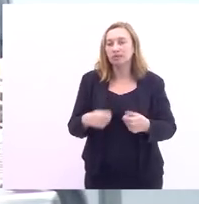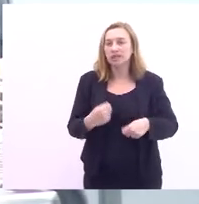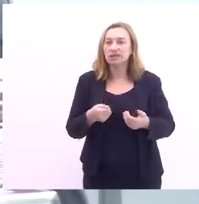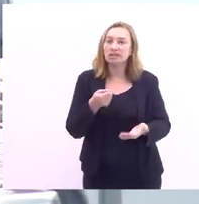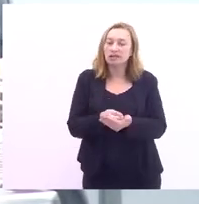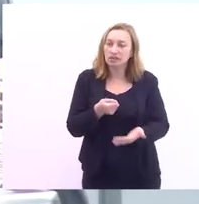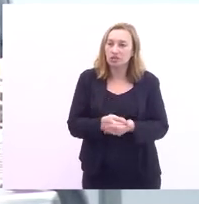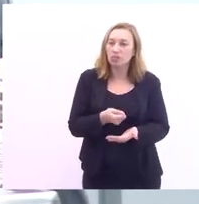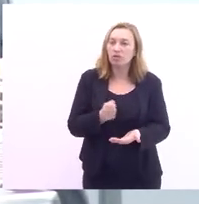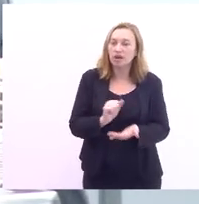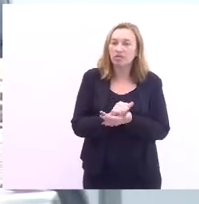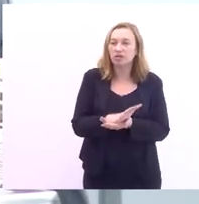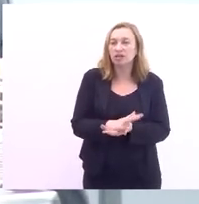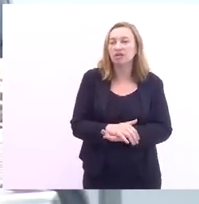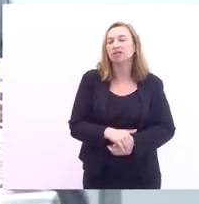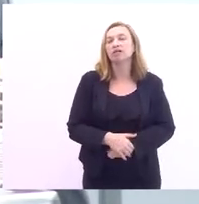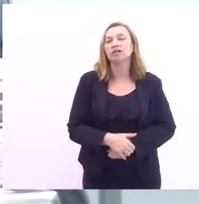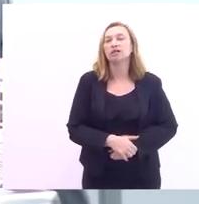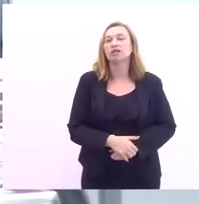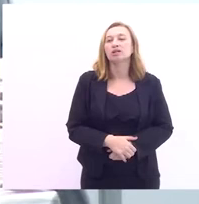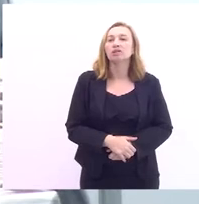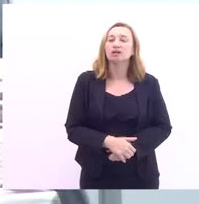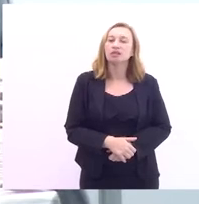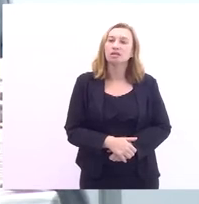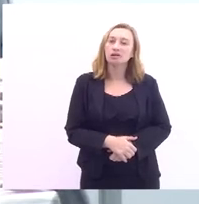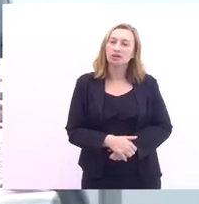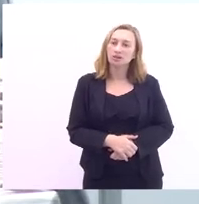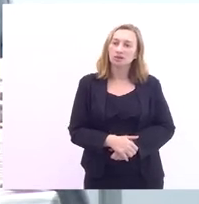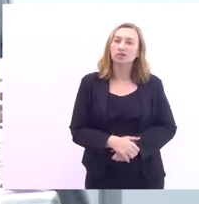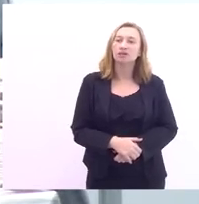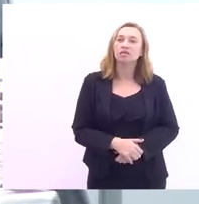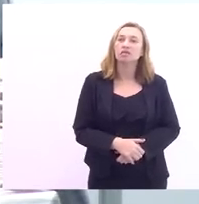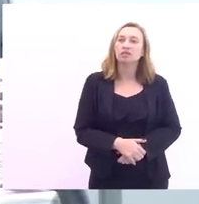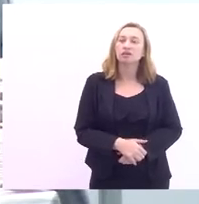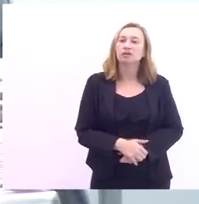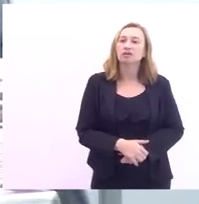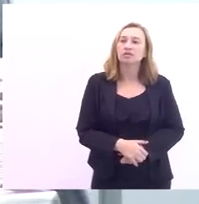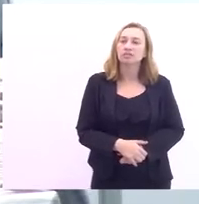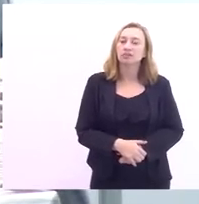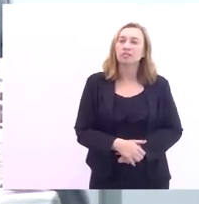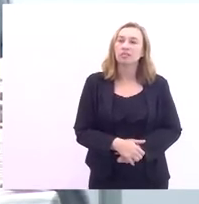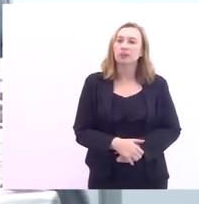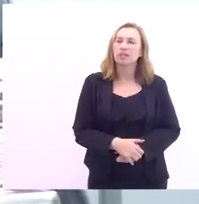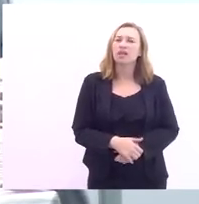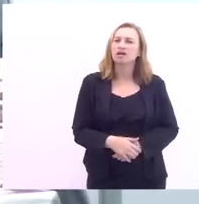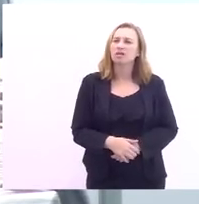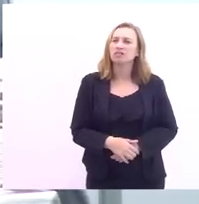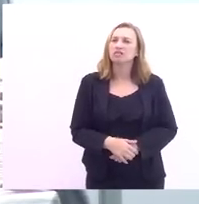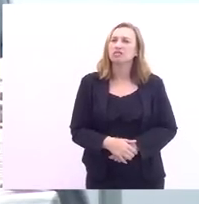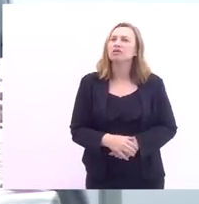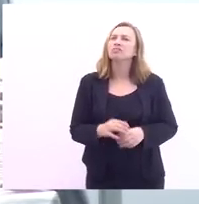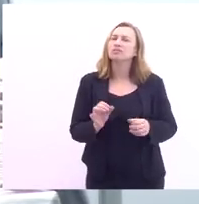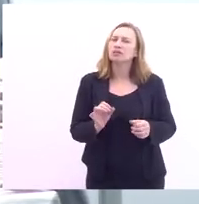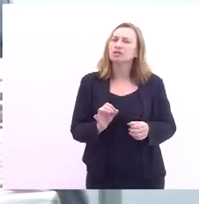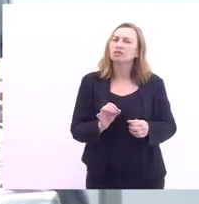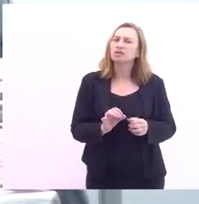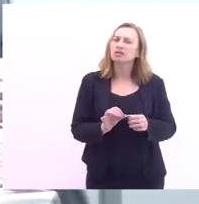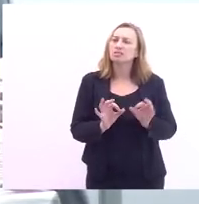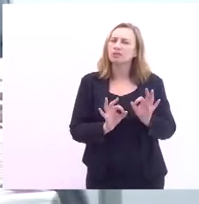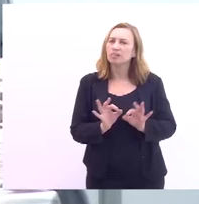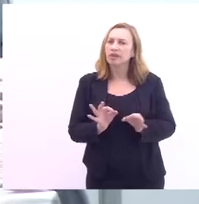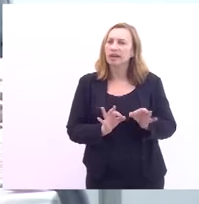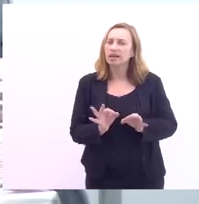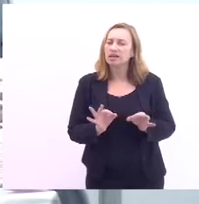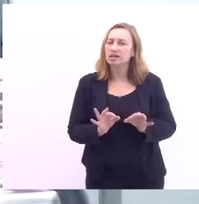cidade. A parte de automação da rede, alguma coisa foi feita sim, é verdade.